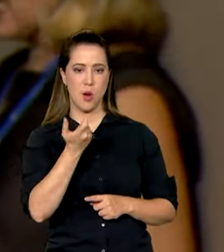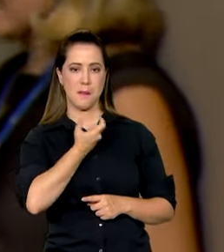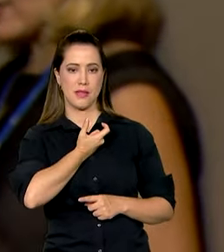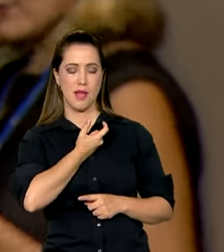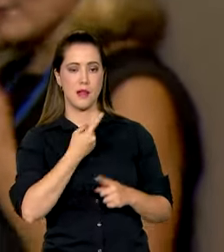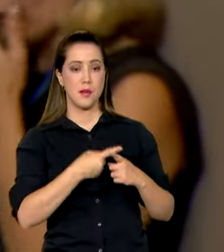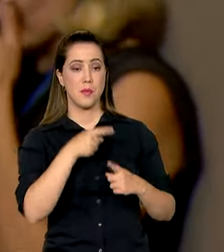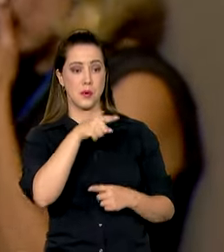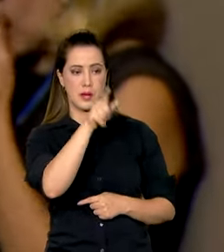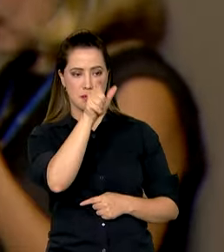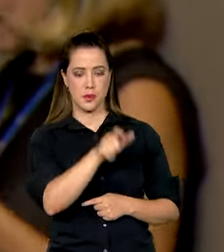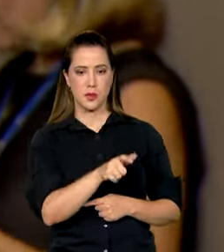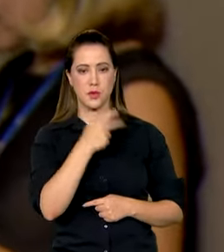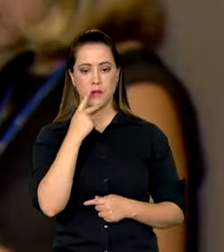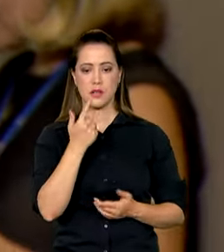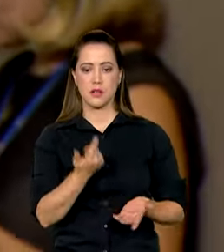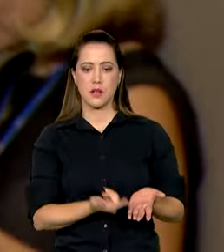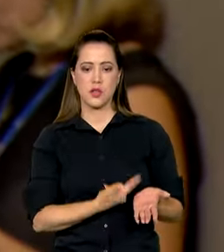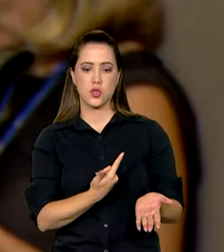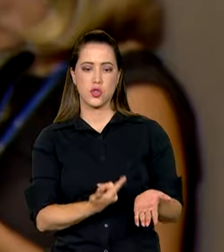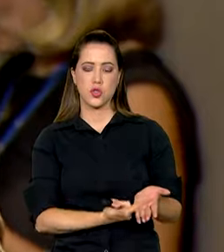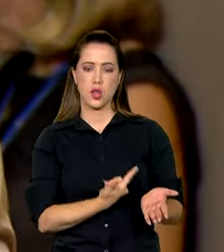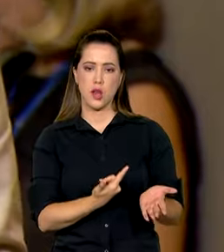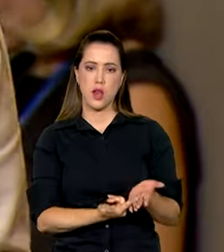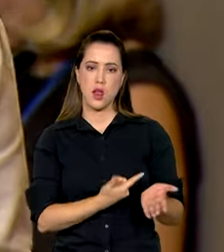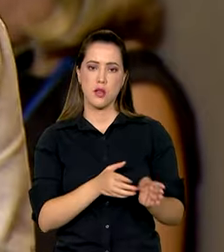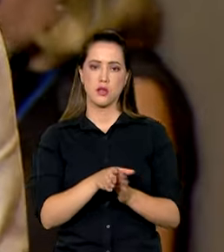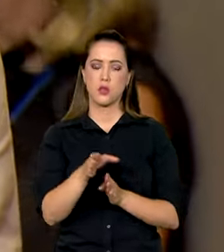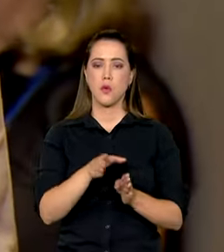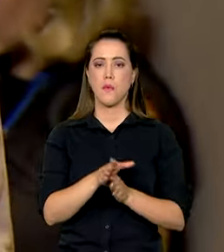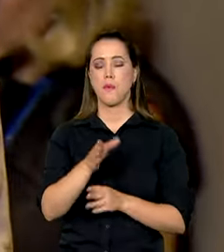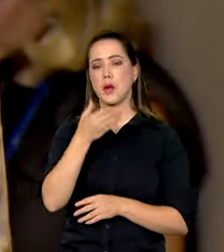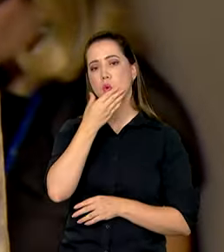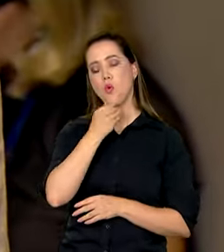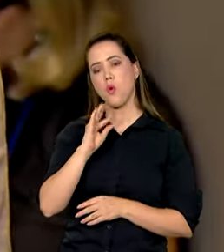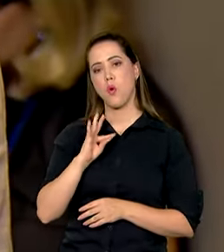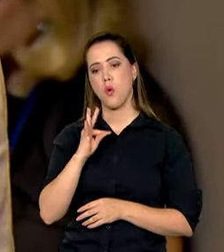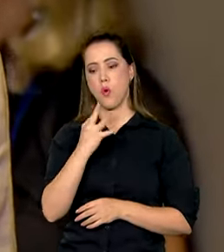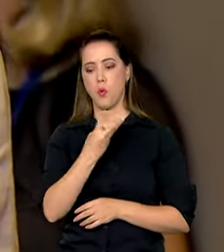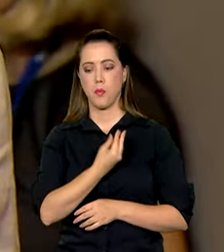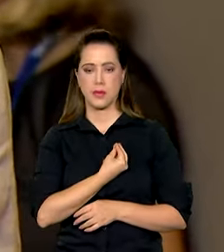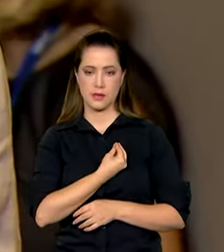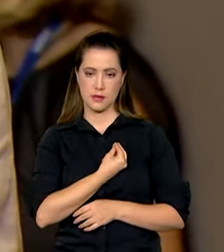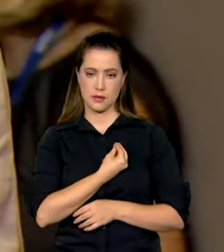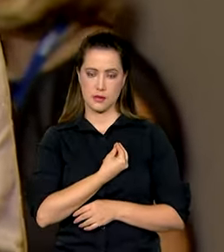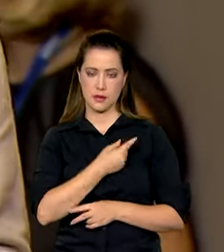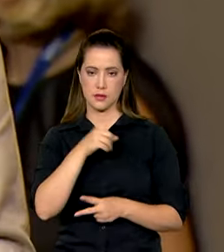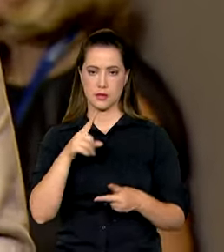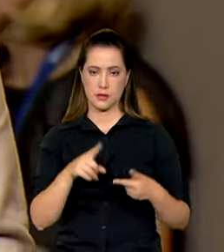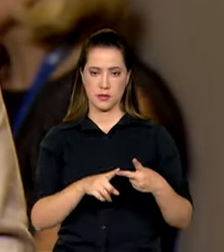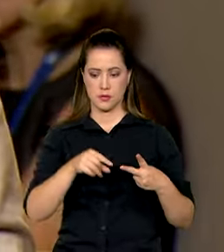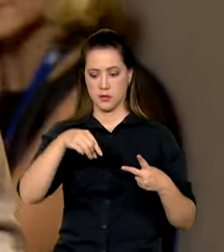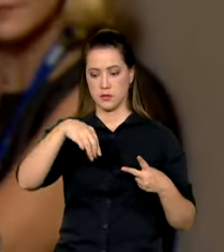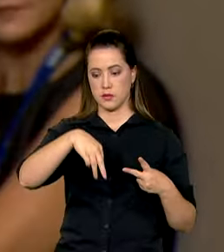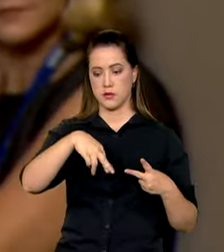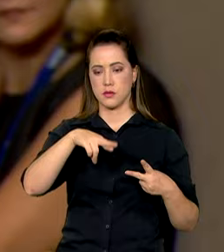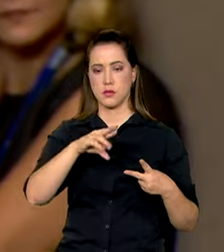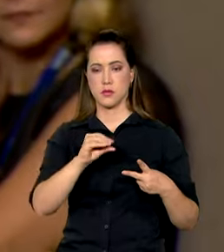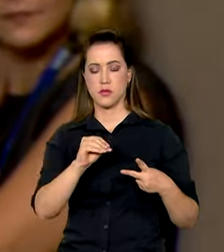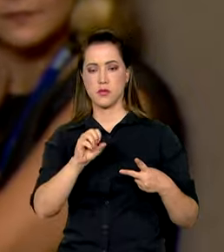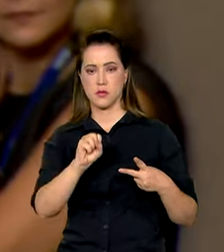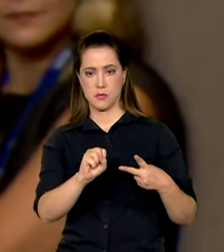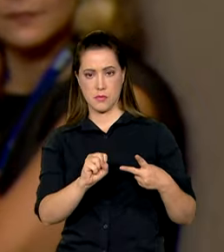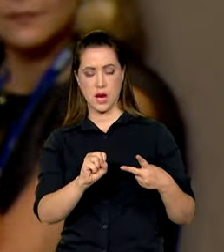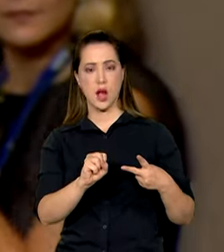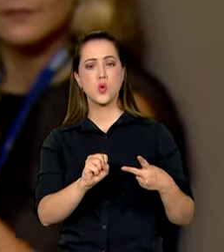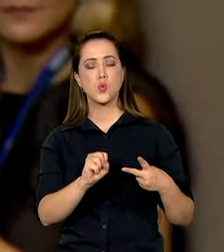porque ela fazia uma cartilha de orientação para homens trans. E no caso do Marcos, foi porque